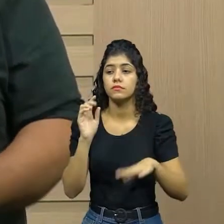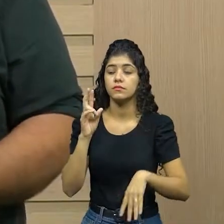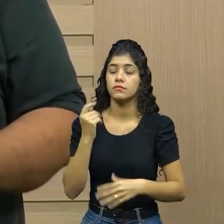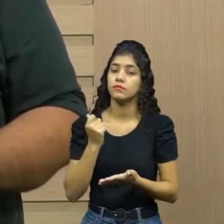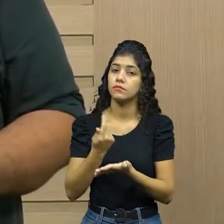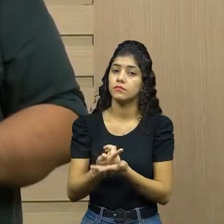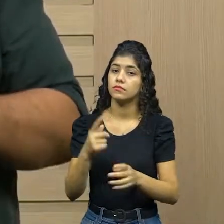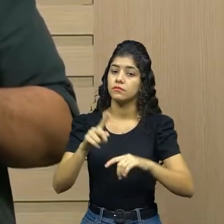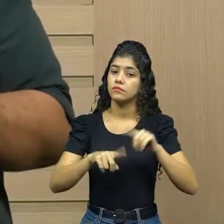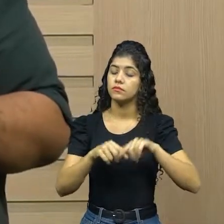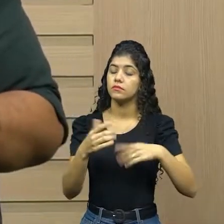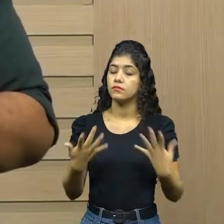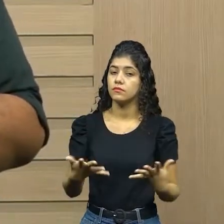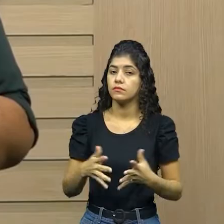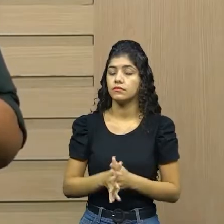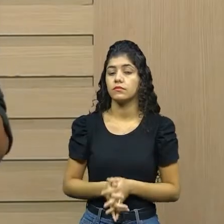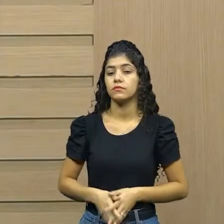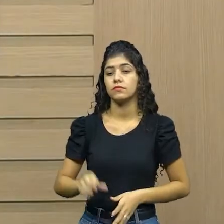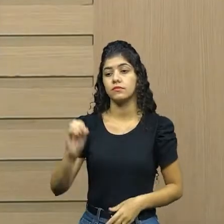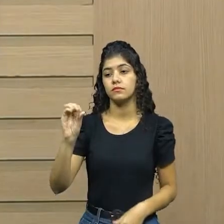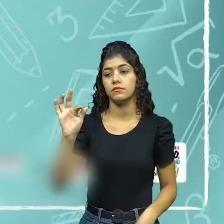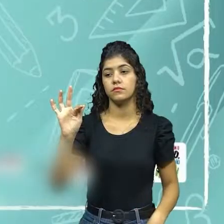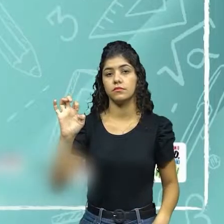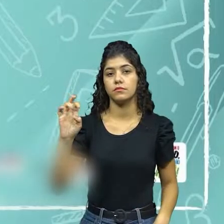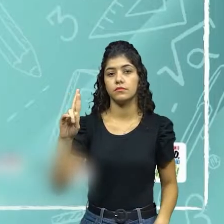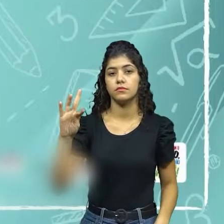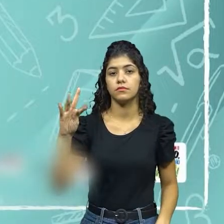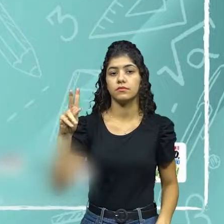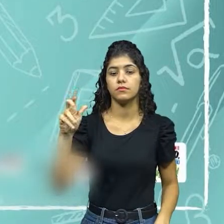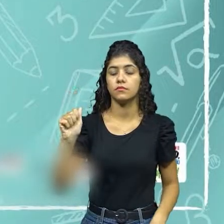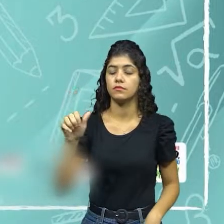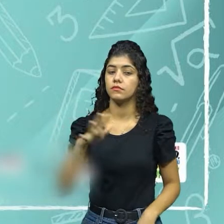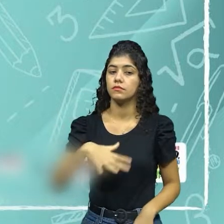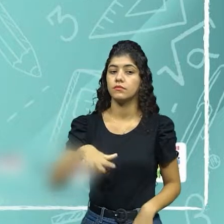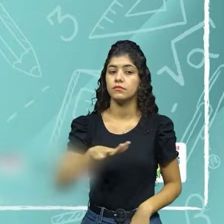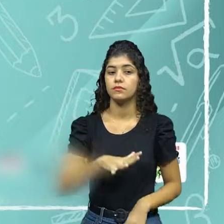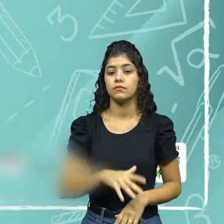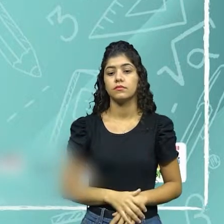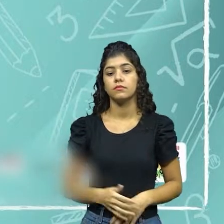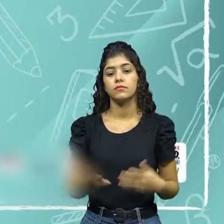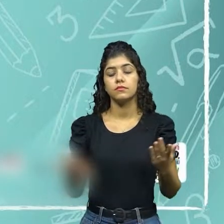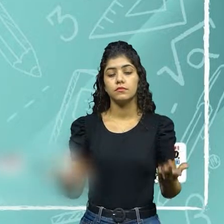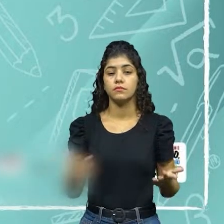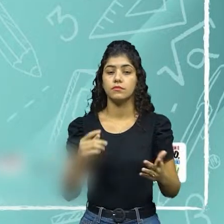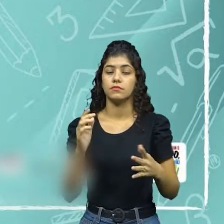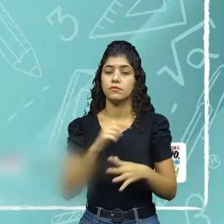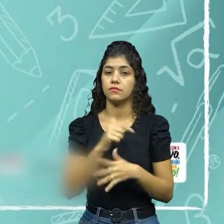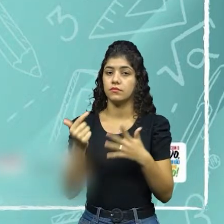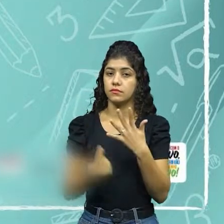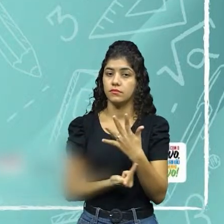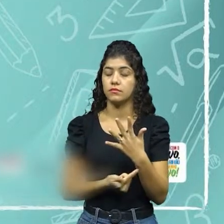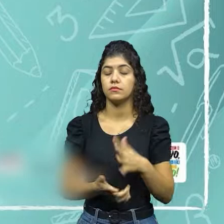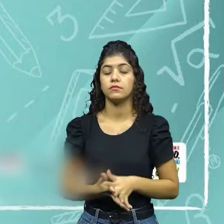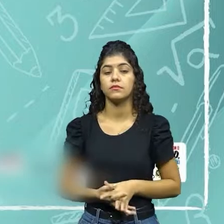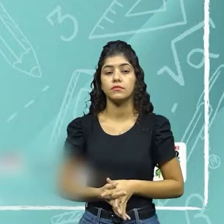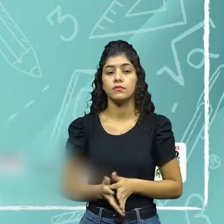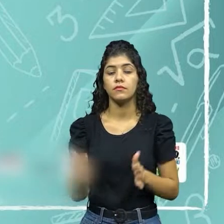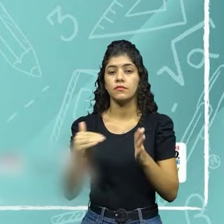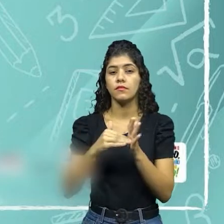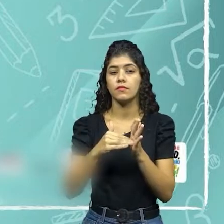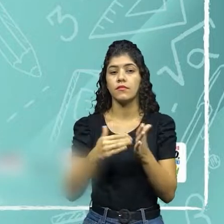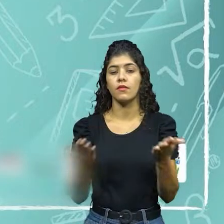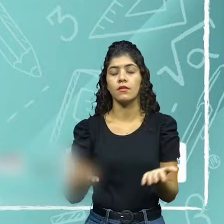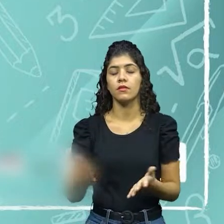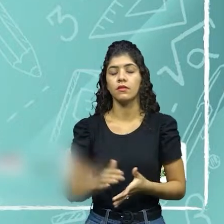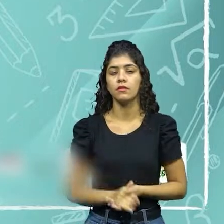produto? Então nós chamamos isso de oferta de mercado. O último dentro desse ponto aí,